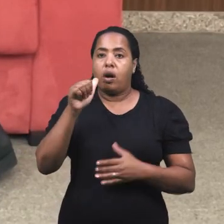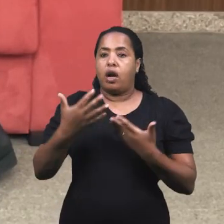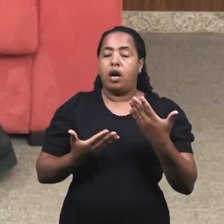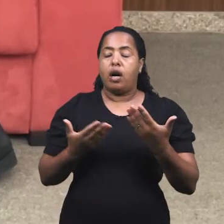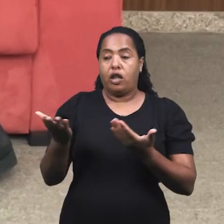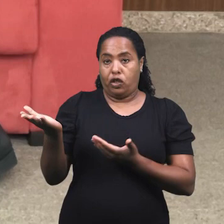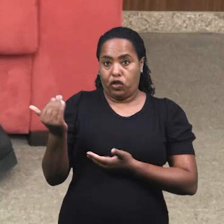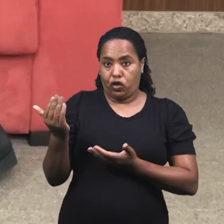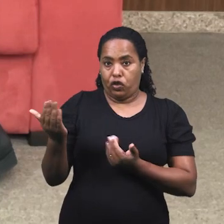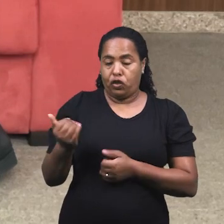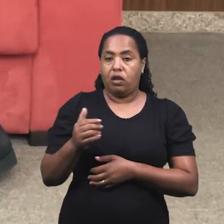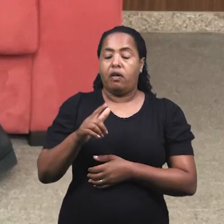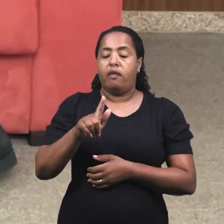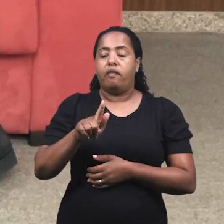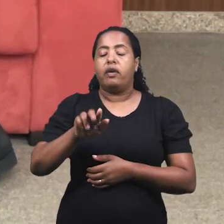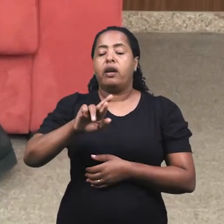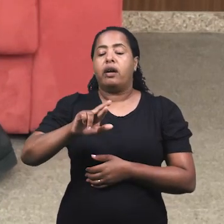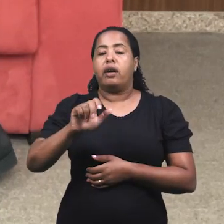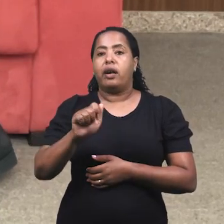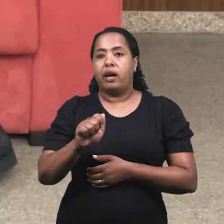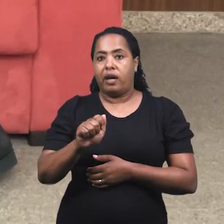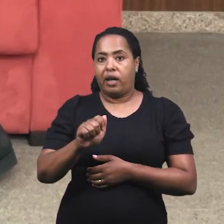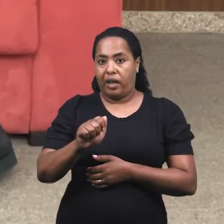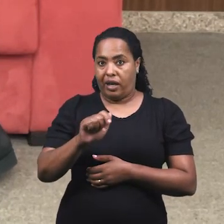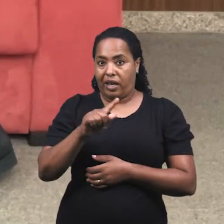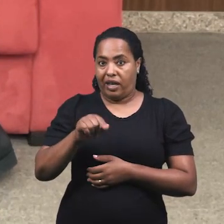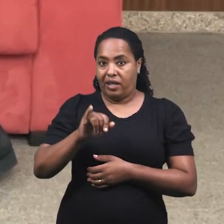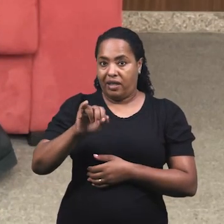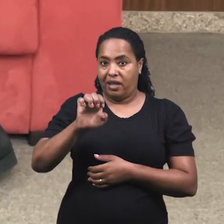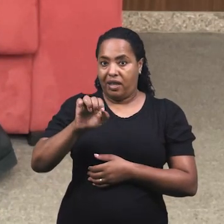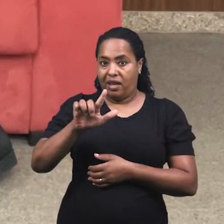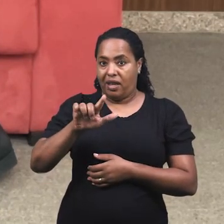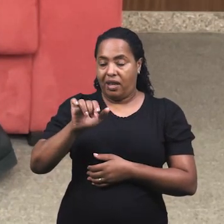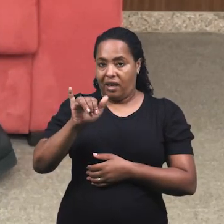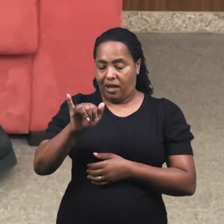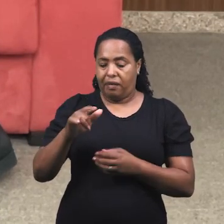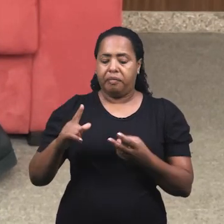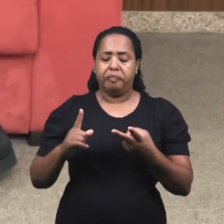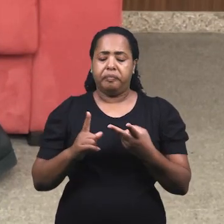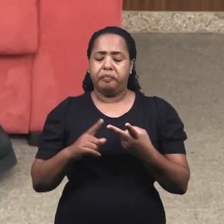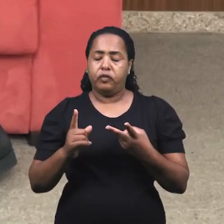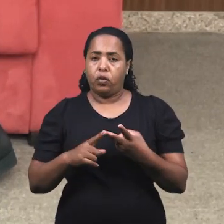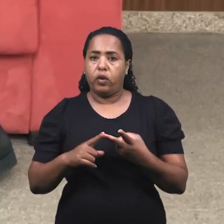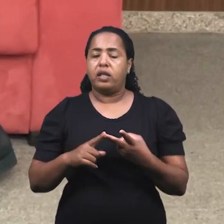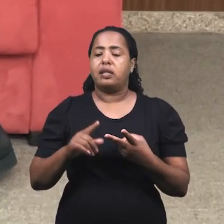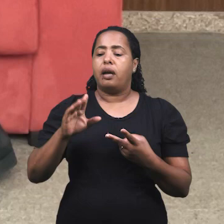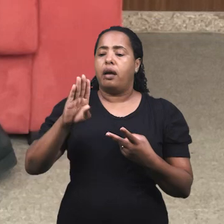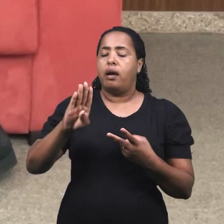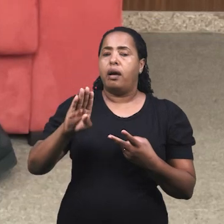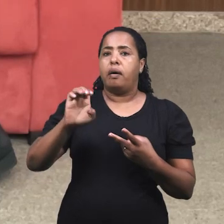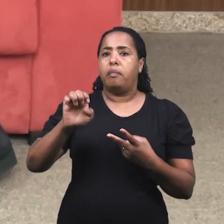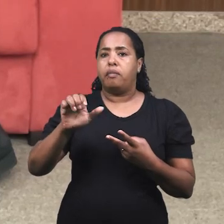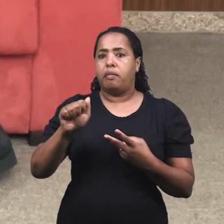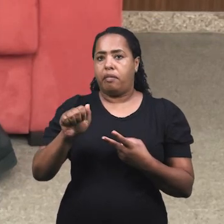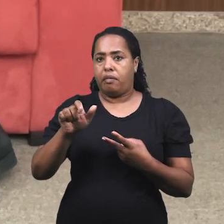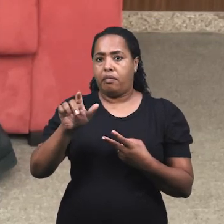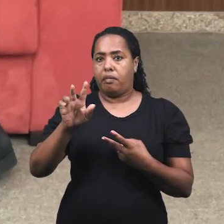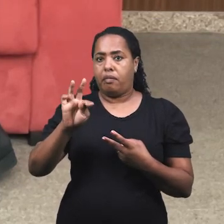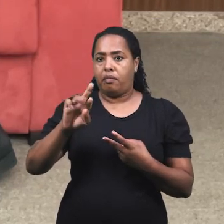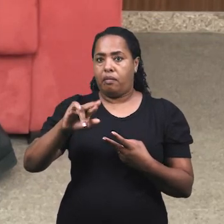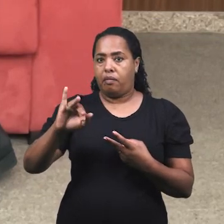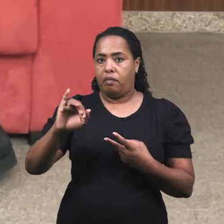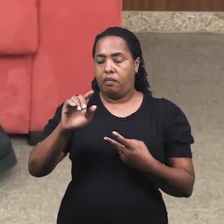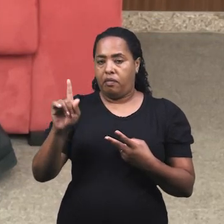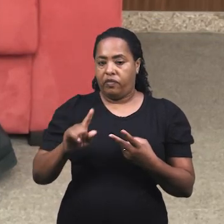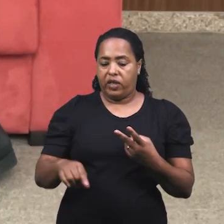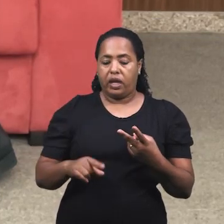Andrade, de Betim, Minas Gerais. E para a pergunta número 2, nós temos a jovem Beatriz Santos, de Brasília,